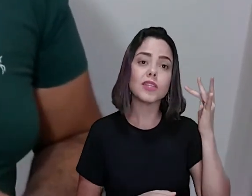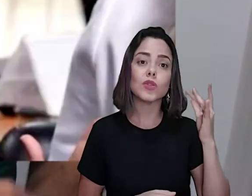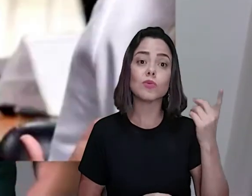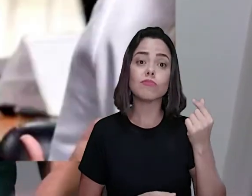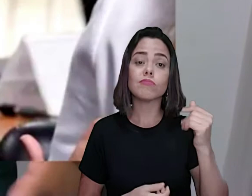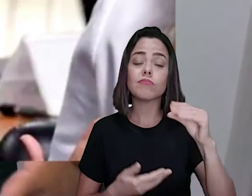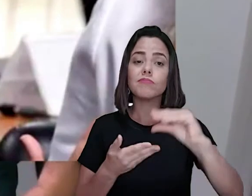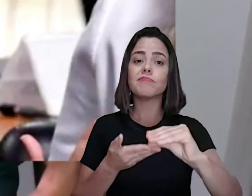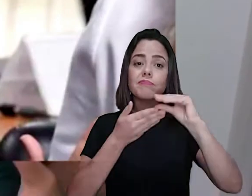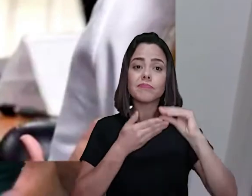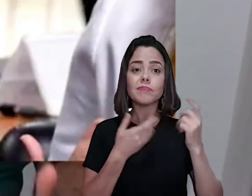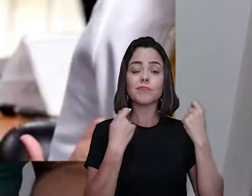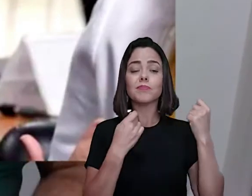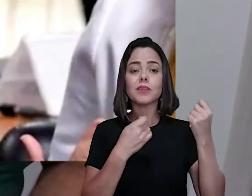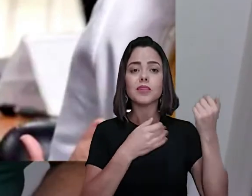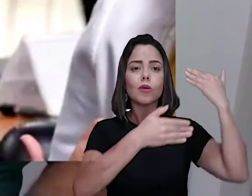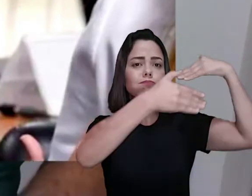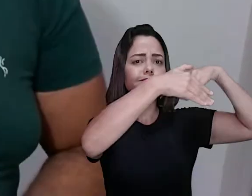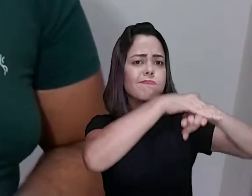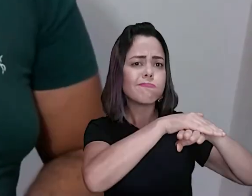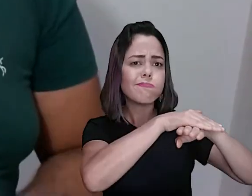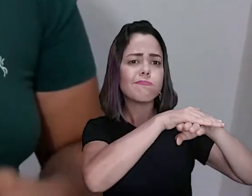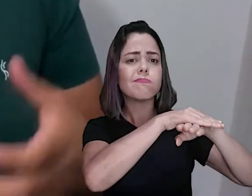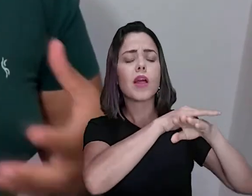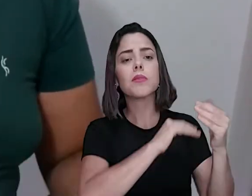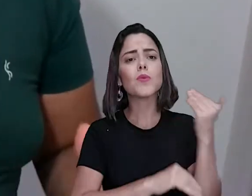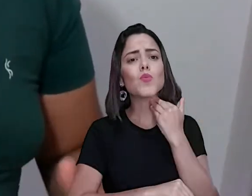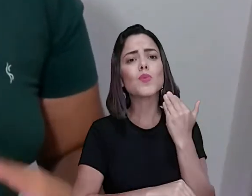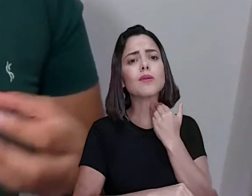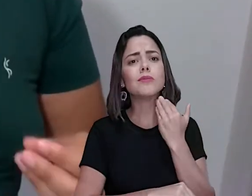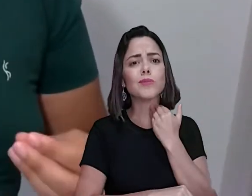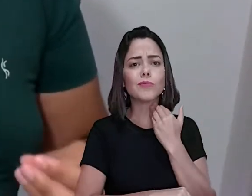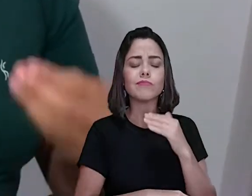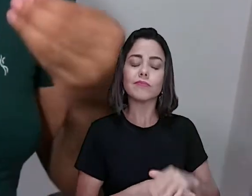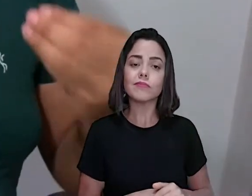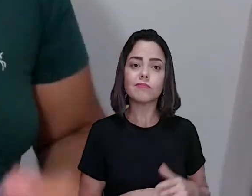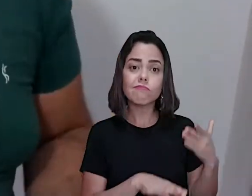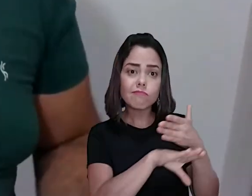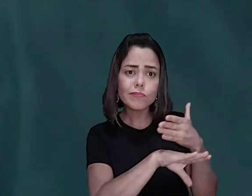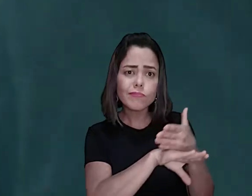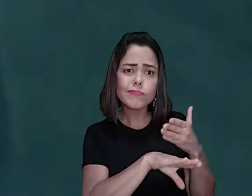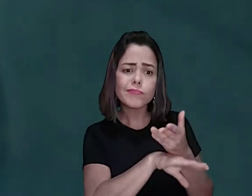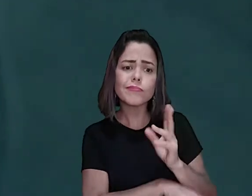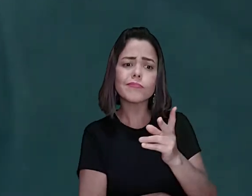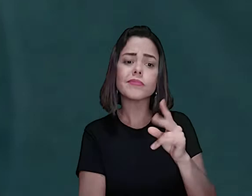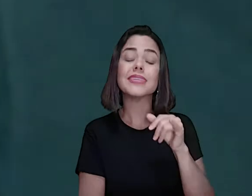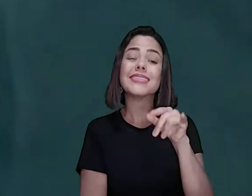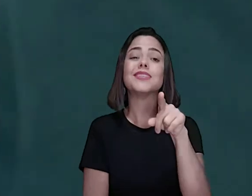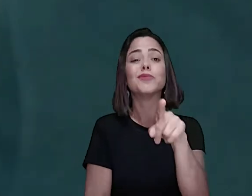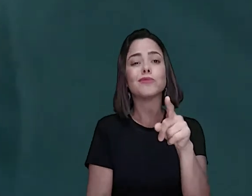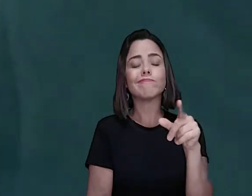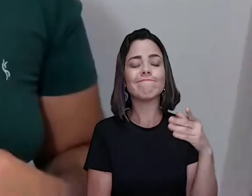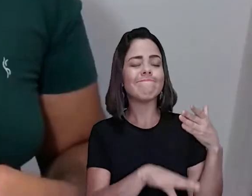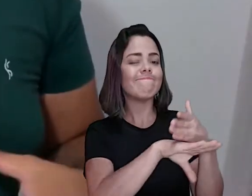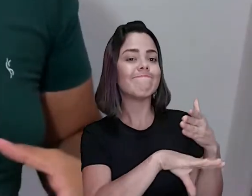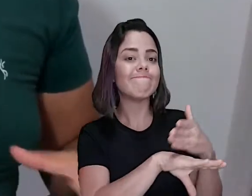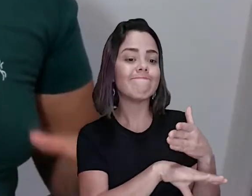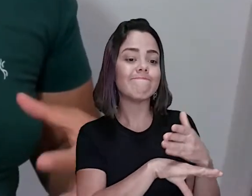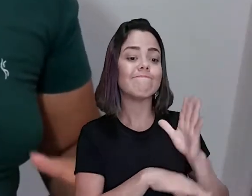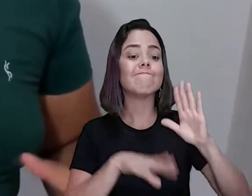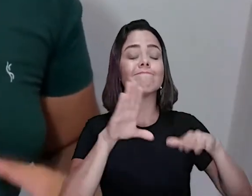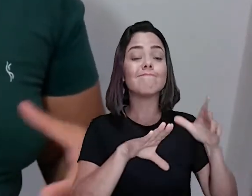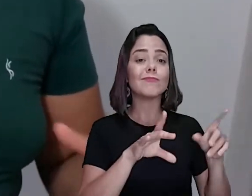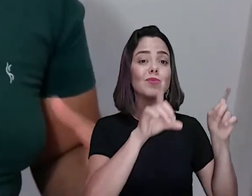dinheiro vivo e precisa fazer depósitos com alguma constância, com alguma frequência? Se você é essa pessoa, talvez os